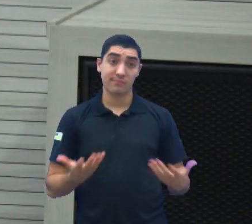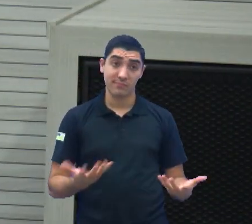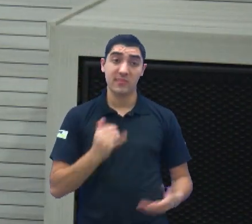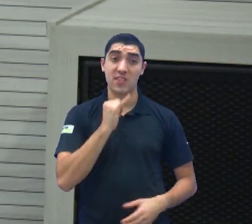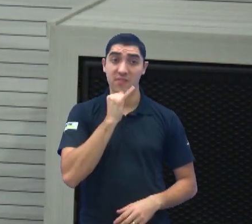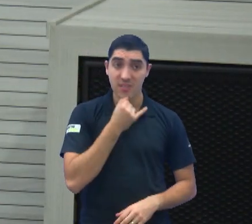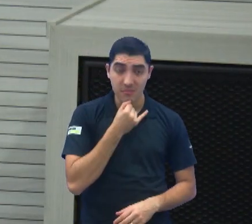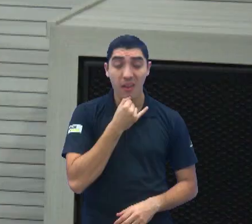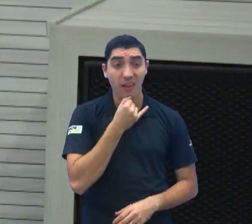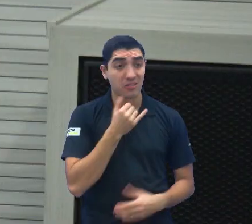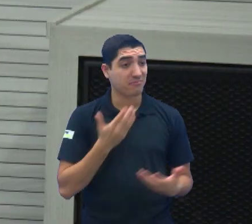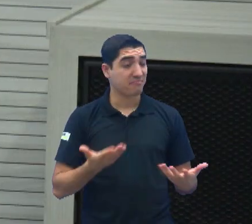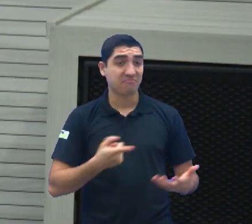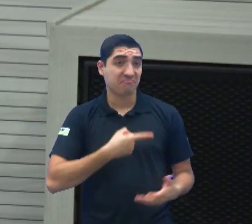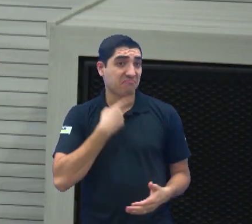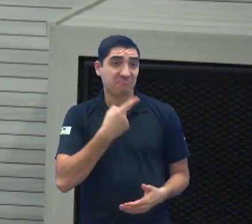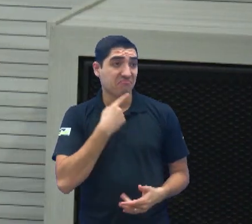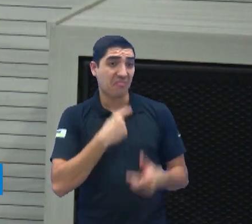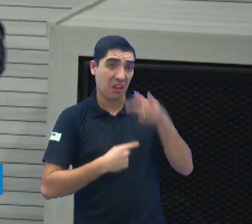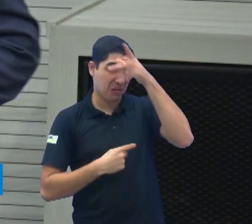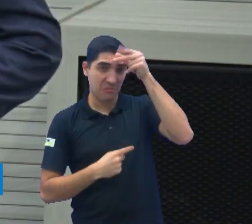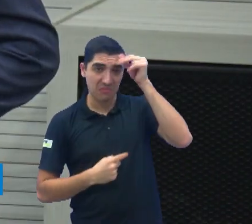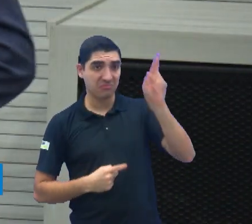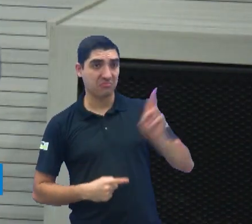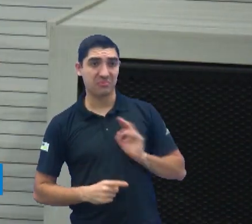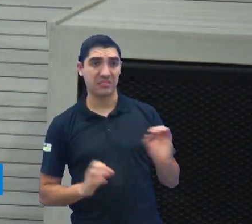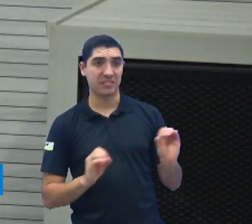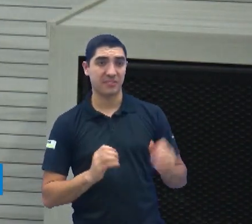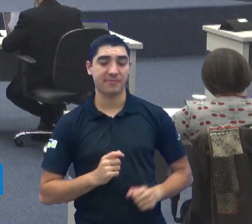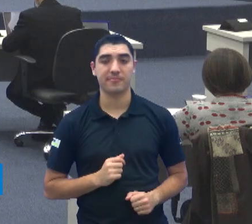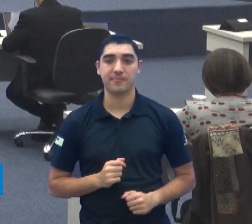não consegue obter essas respostas aí.